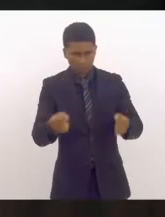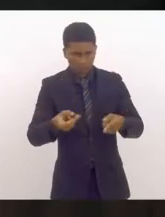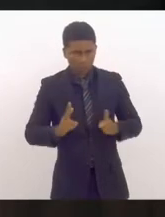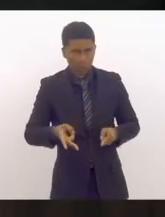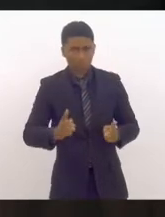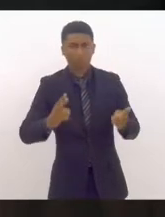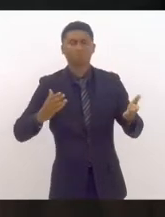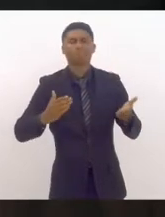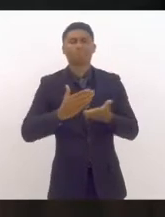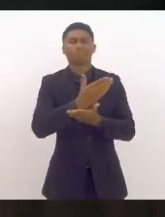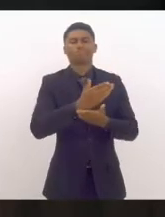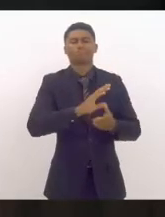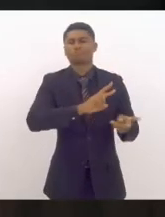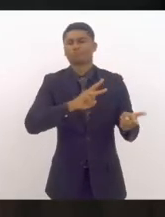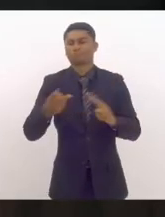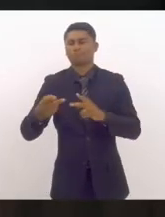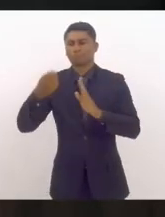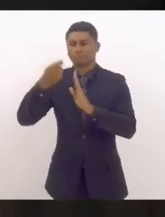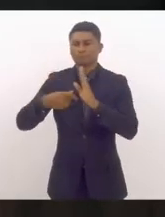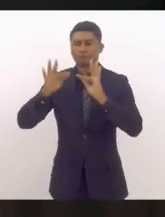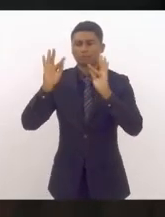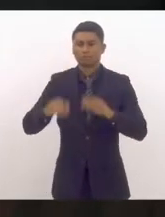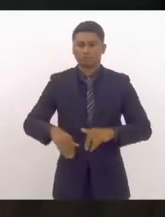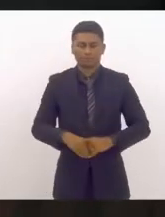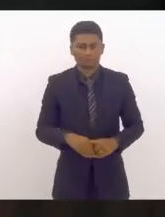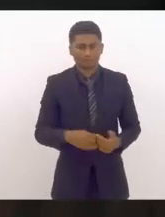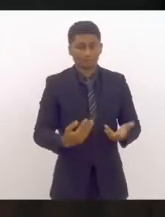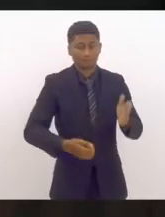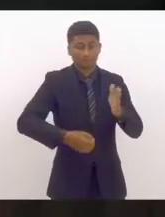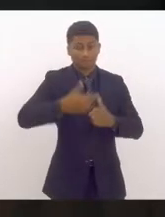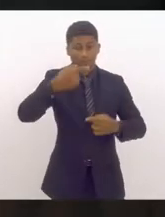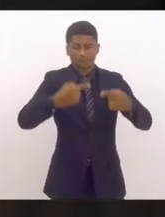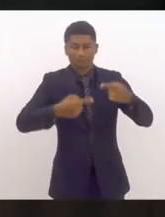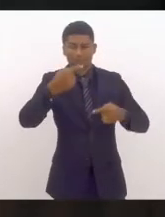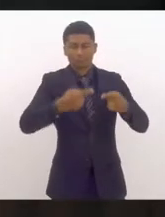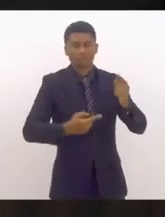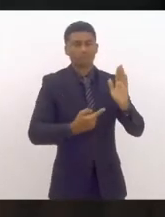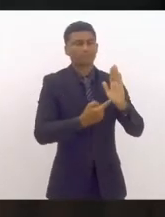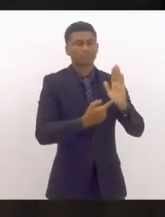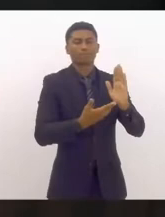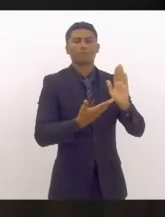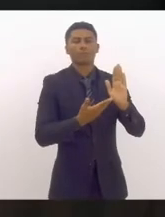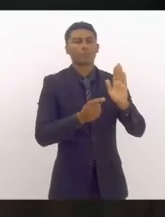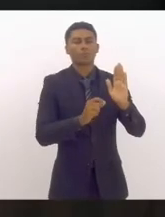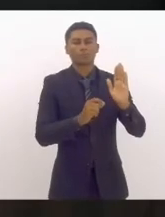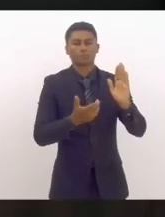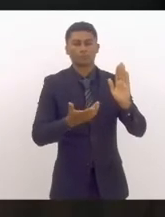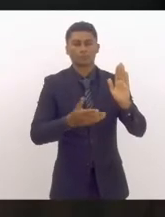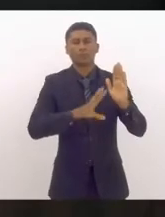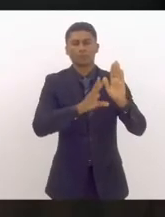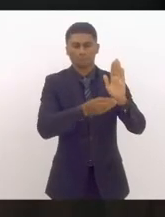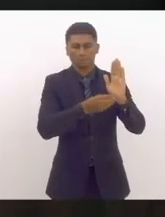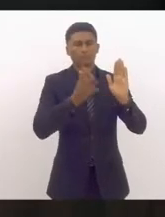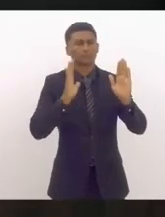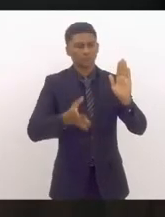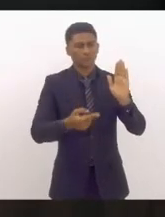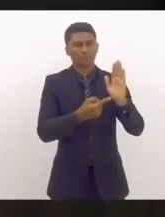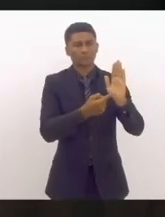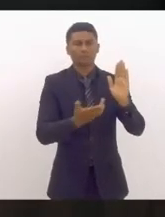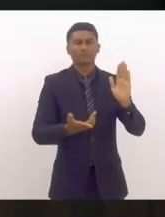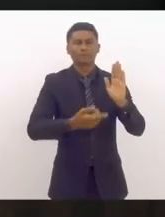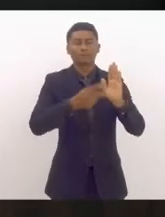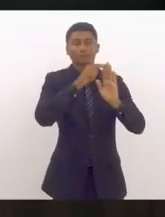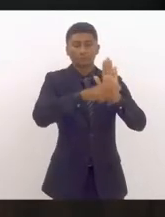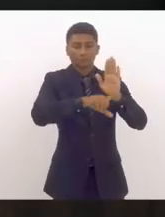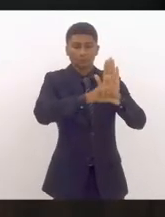aprovado, vai à redação final. Em tramitação ordinária, segunda discussão, redação do vencido. Assim emendado. Projeto